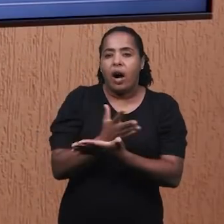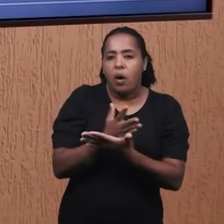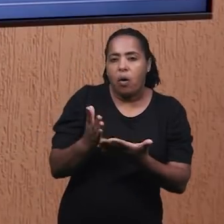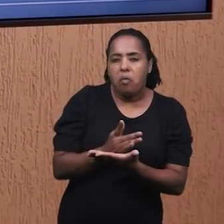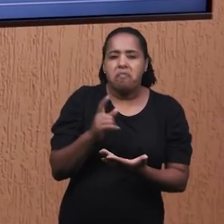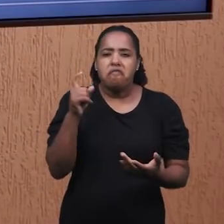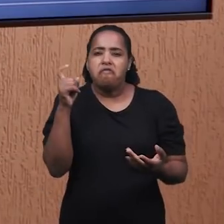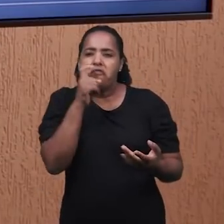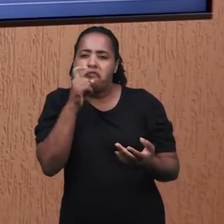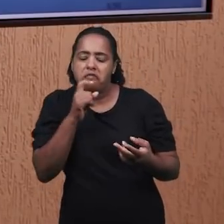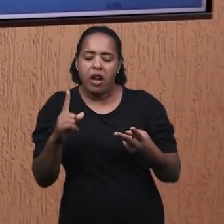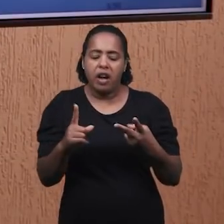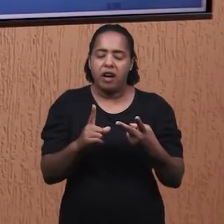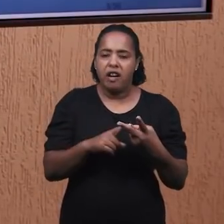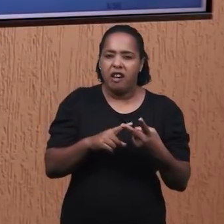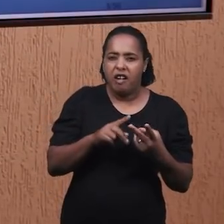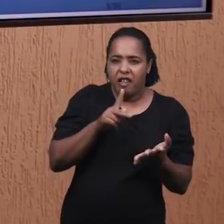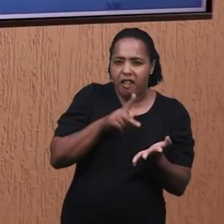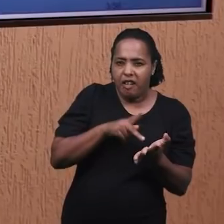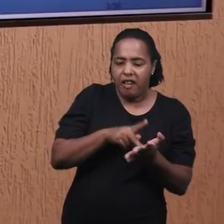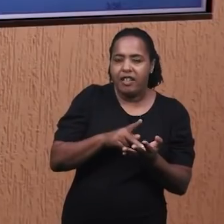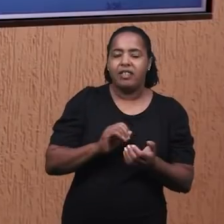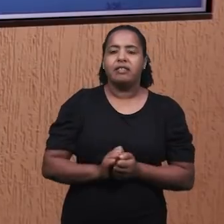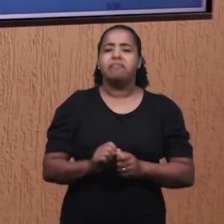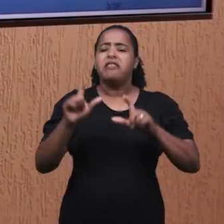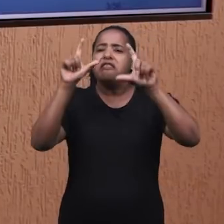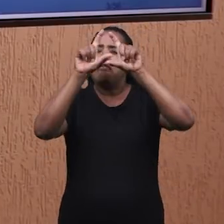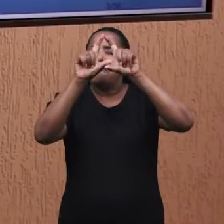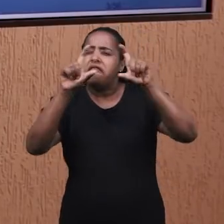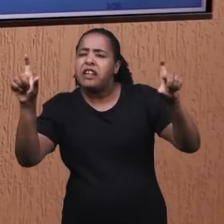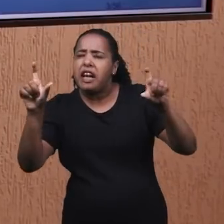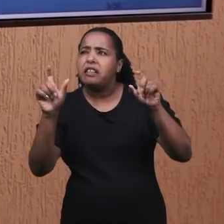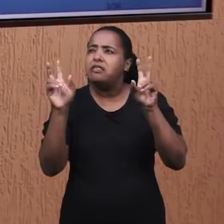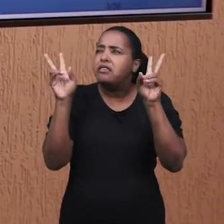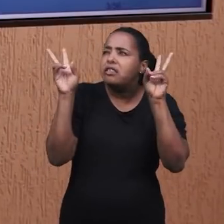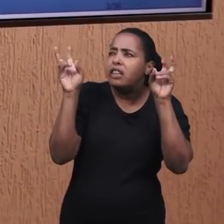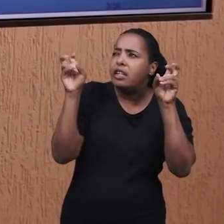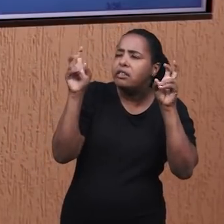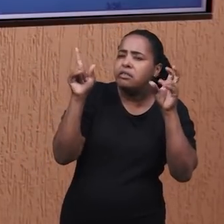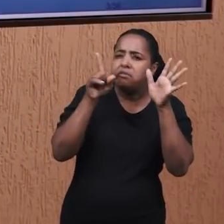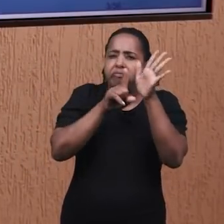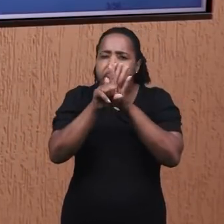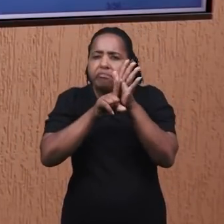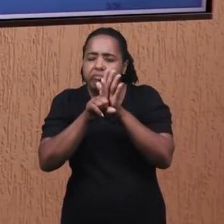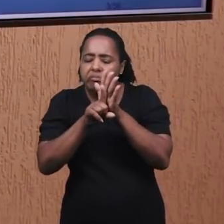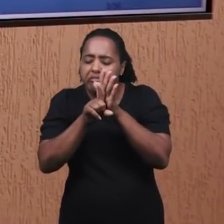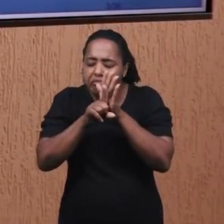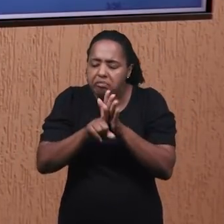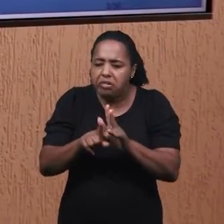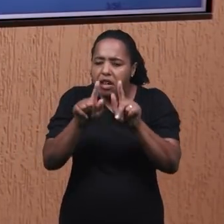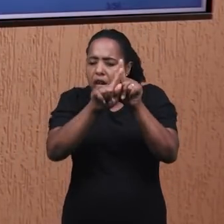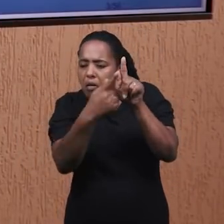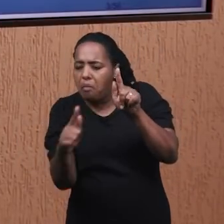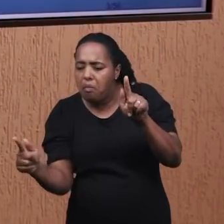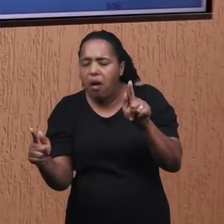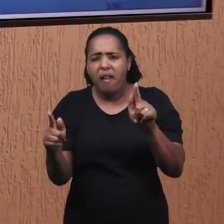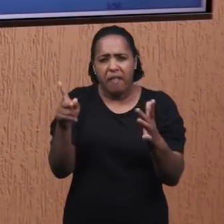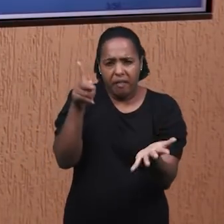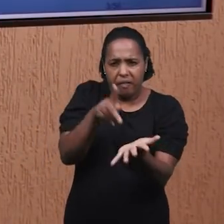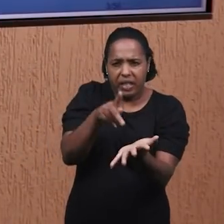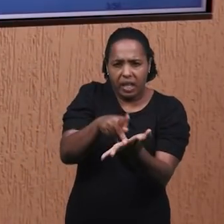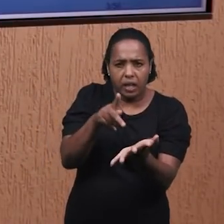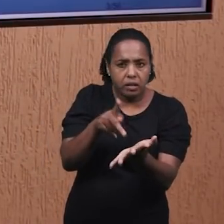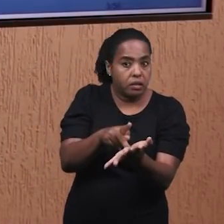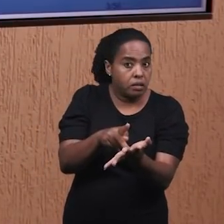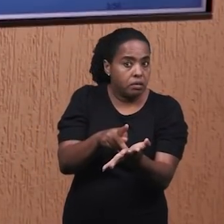e verdades. Frases, assuntos que vocês veem na internet, na pesquisa do Google. Será que isso é verdade?